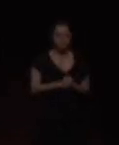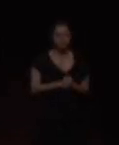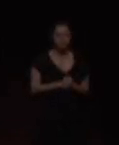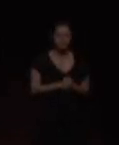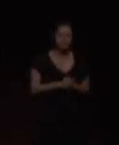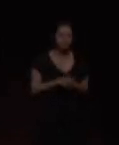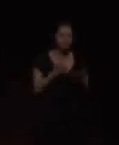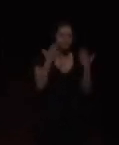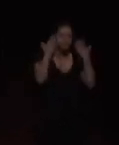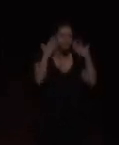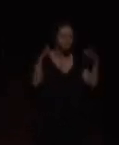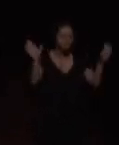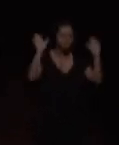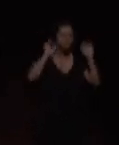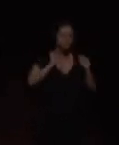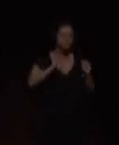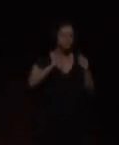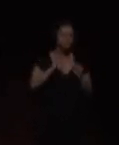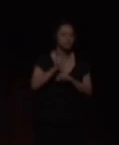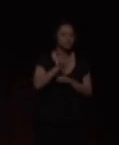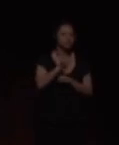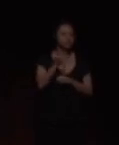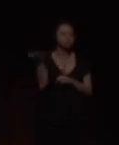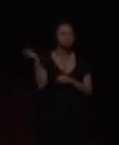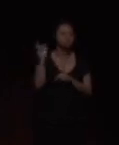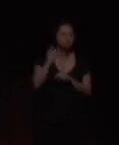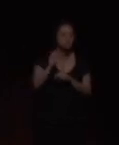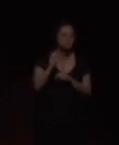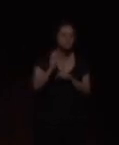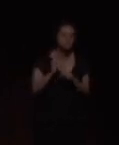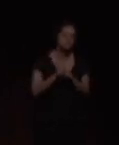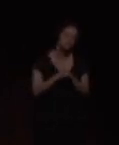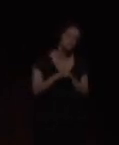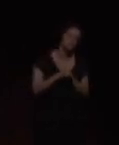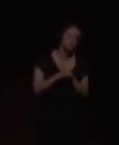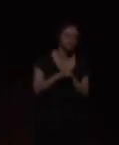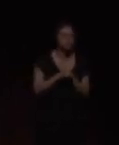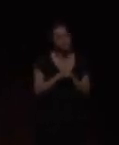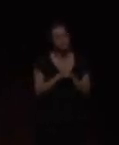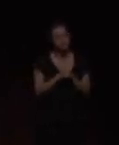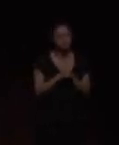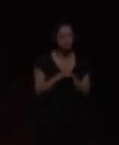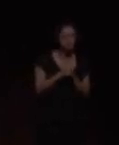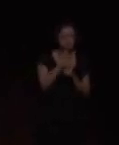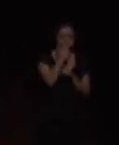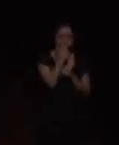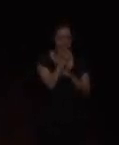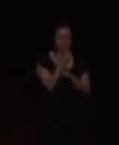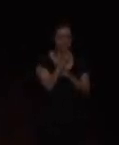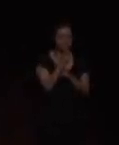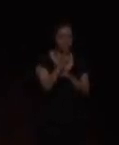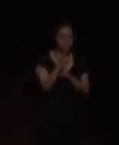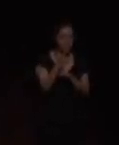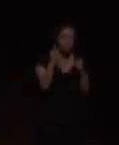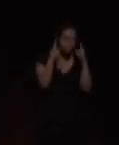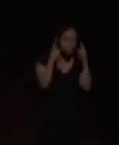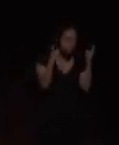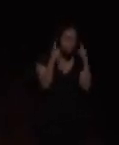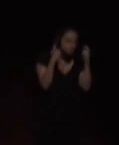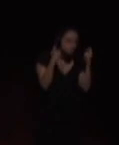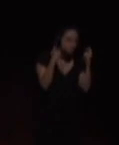deixamos de fora uma grande quantidade de marcas sonoras e marcas.